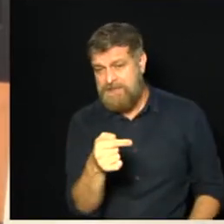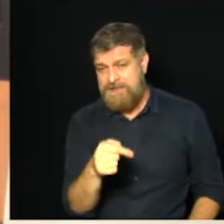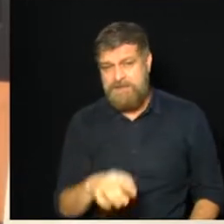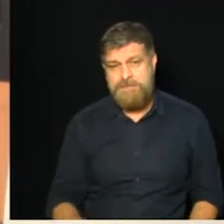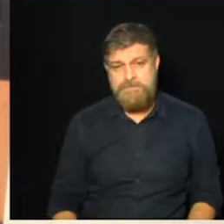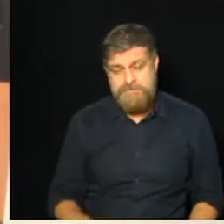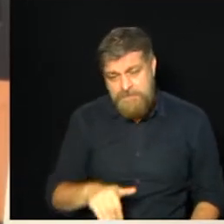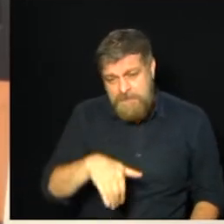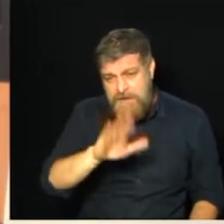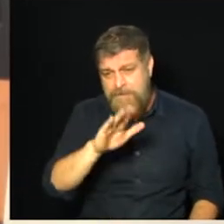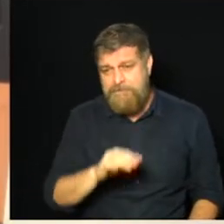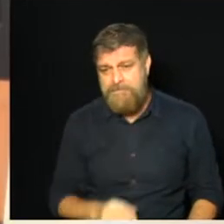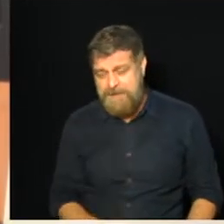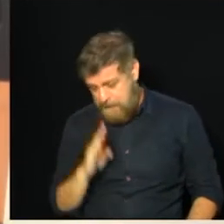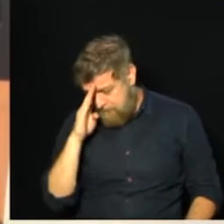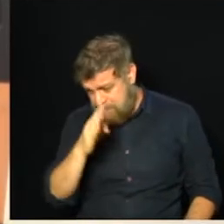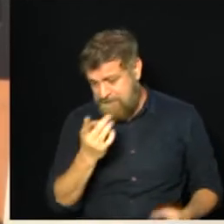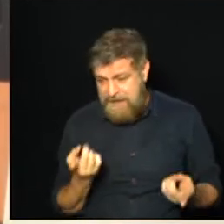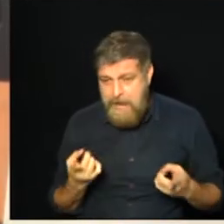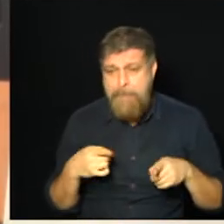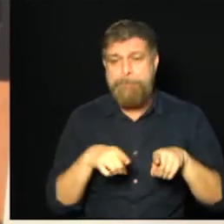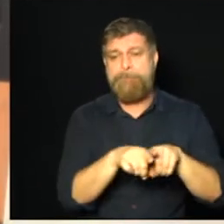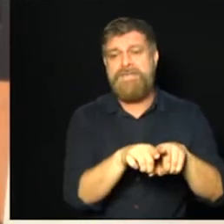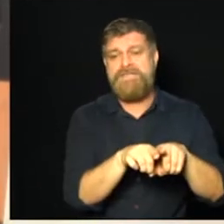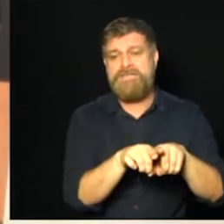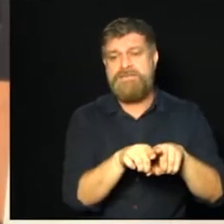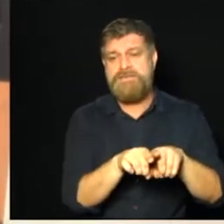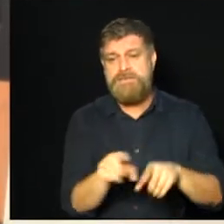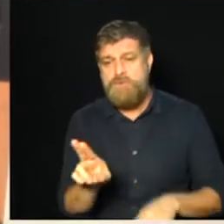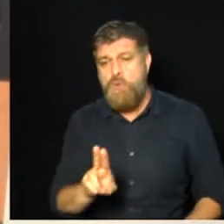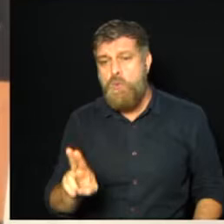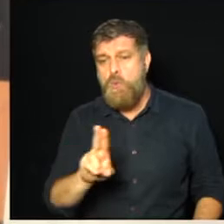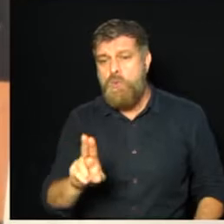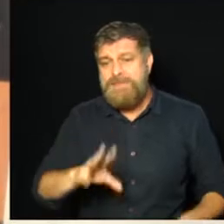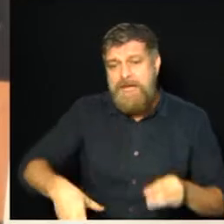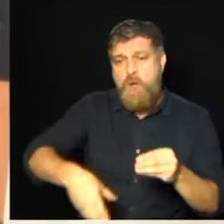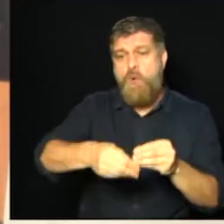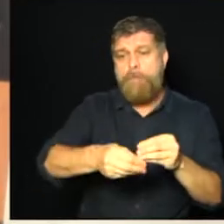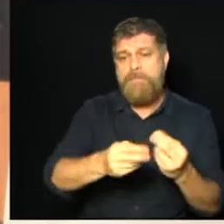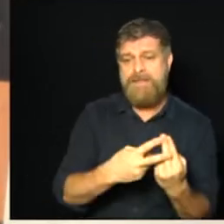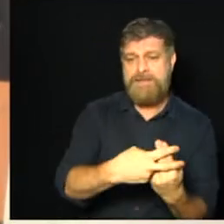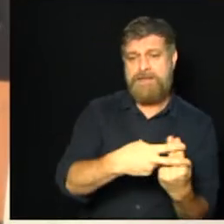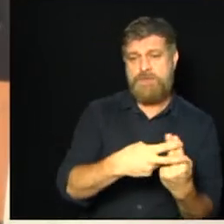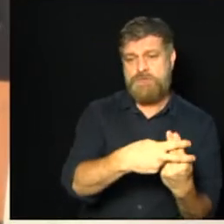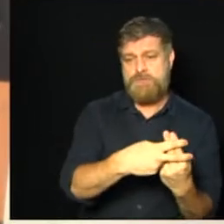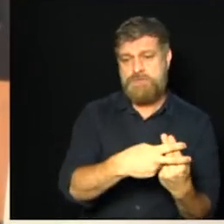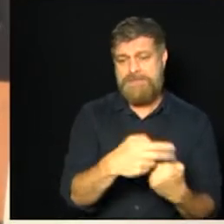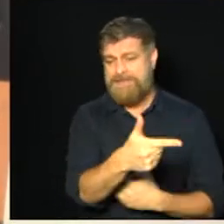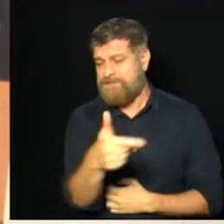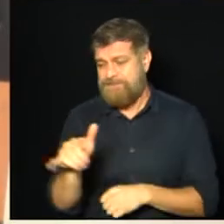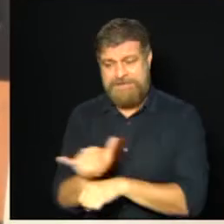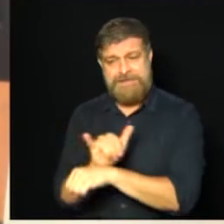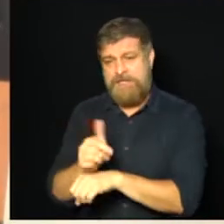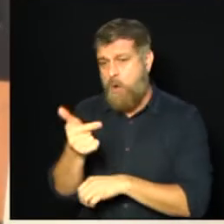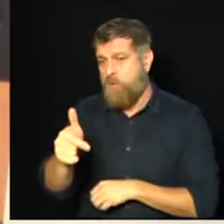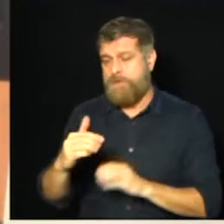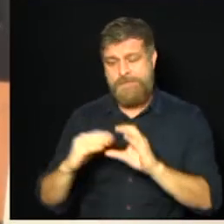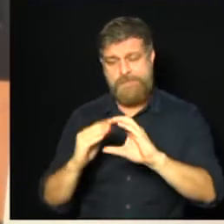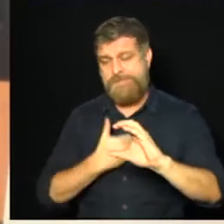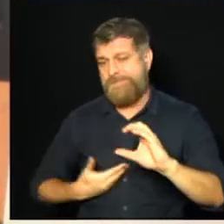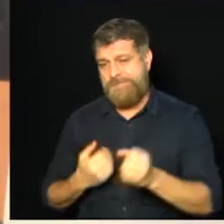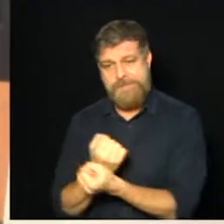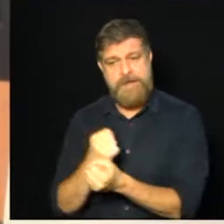premente a questão da parceria e do uso da complementaridade do SUS. A gente não tinha opção, não dava para fazer concurso agora, e